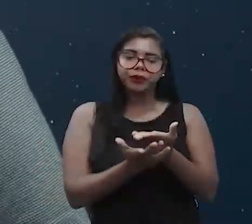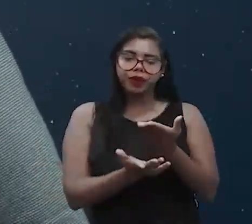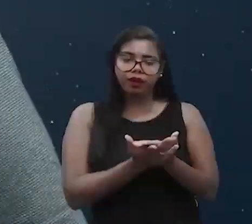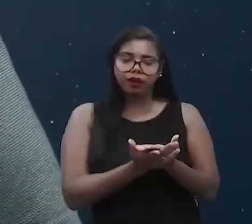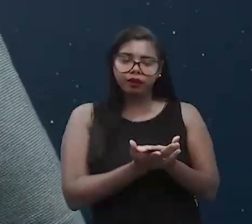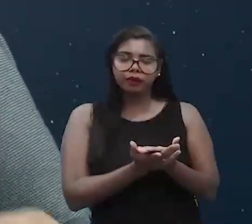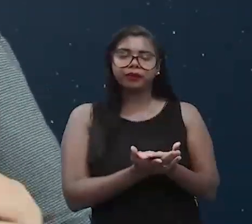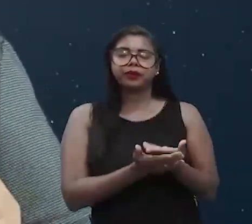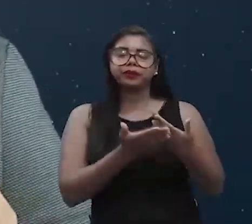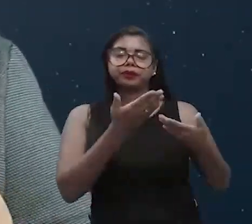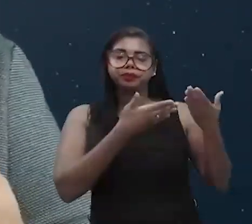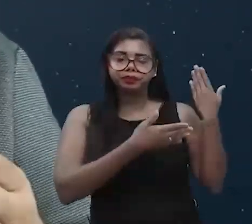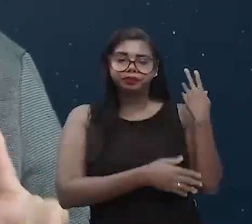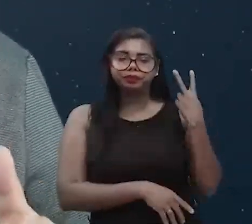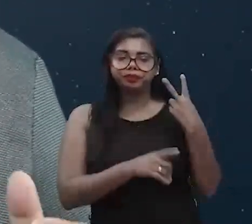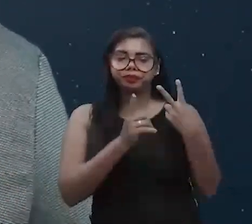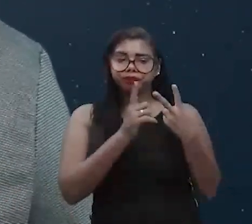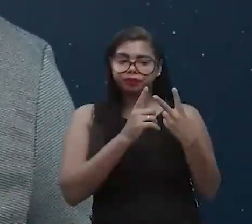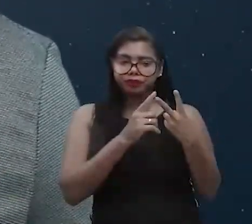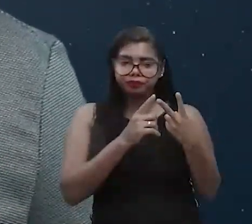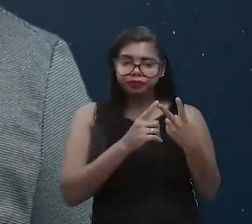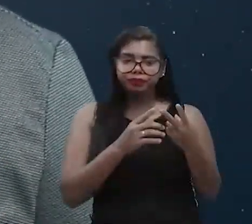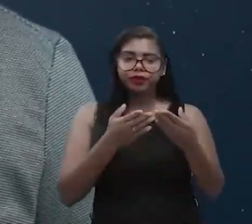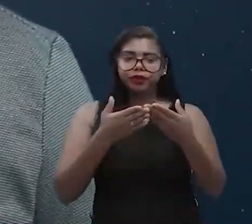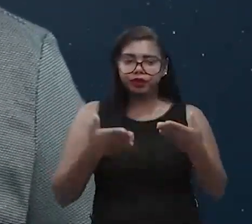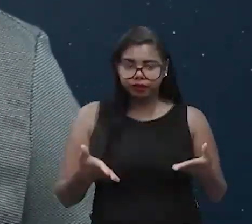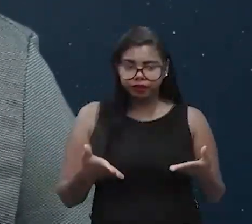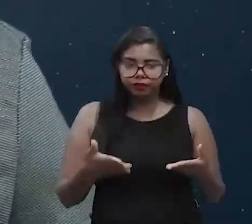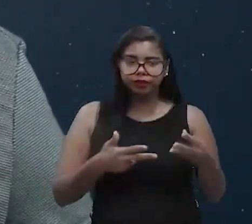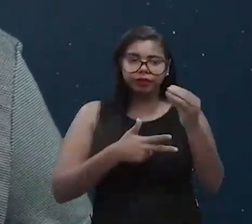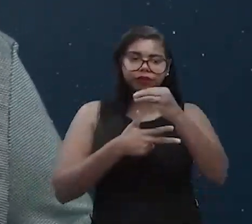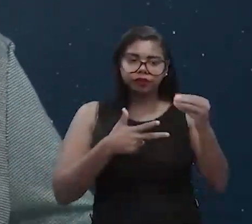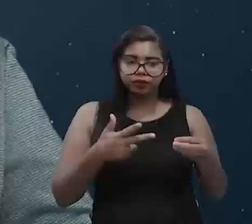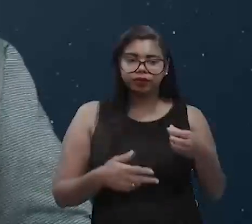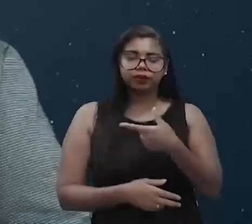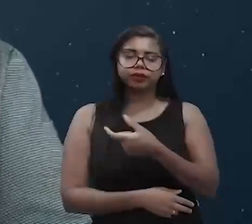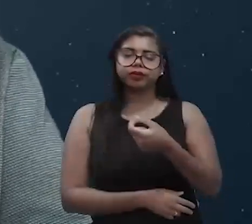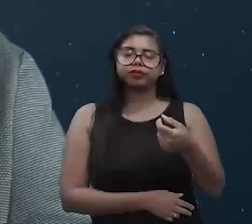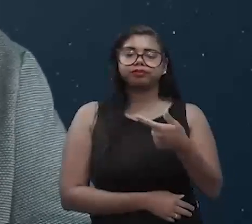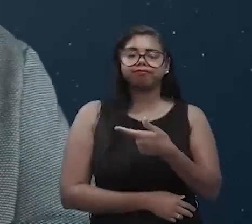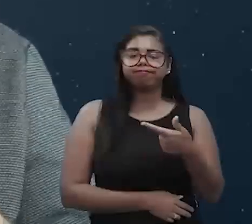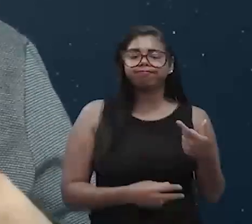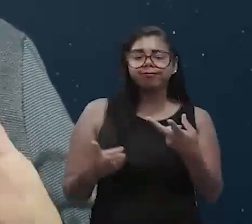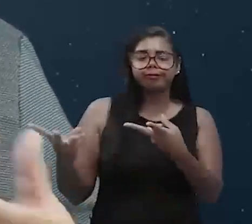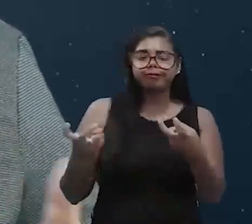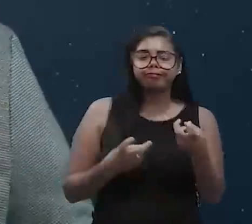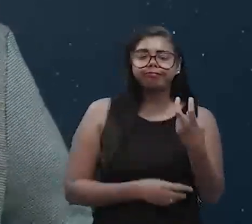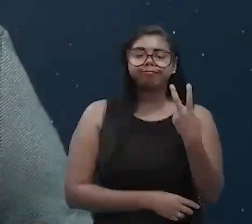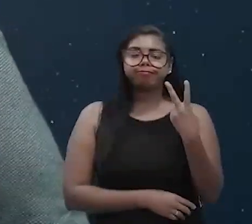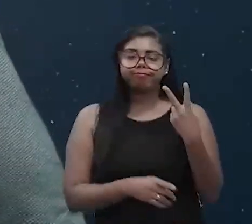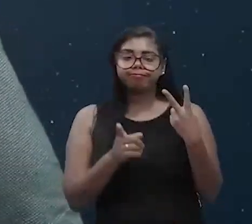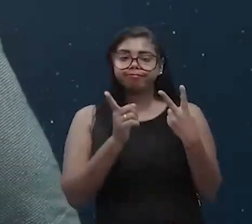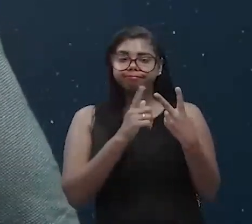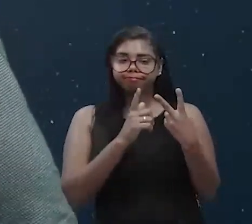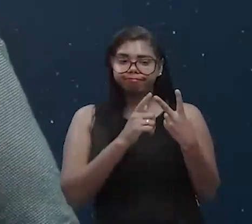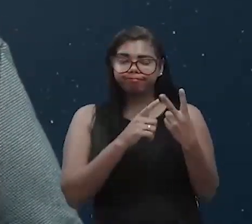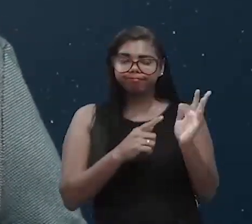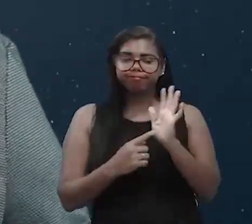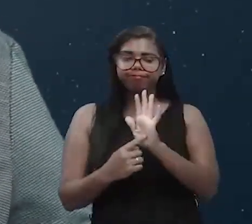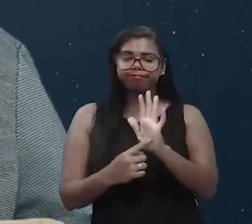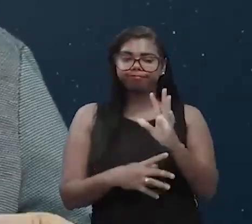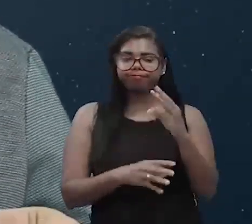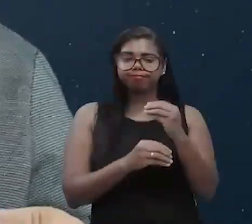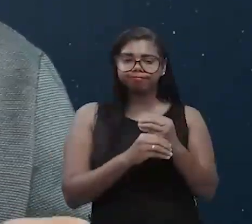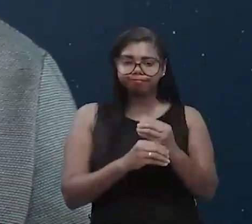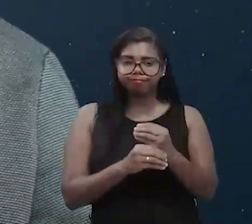duas questões, né, do Enem do 2022, e você percebeu que em duas questões nós trabalhamos aqui,